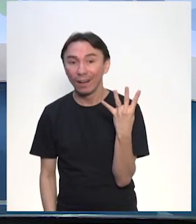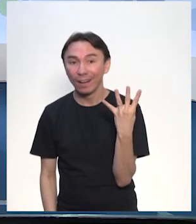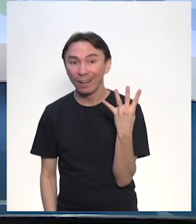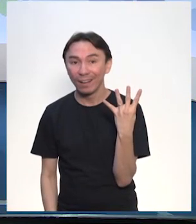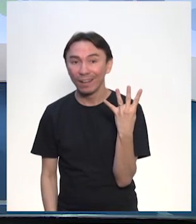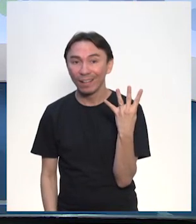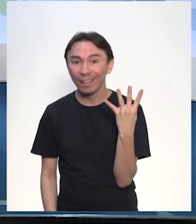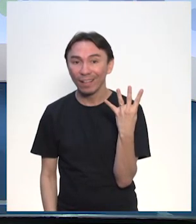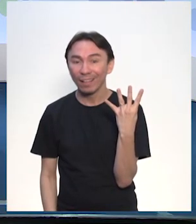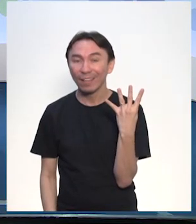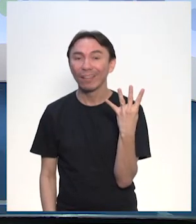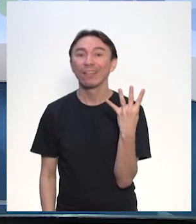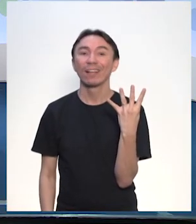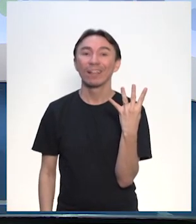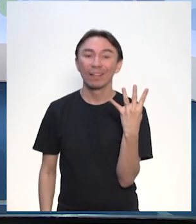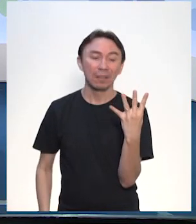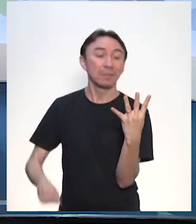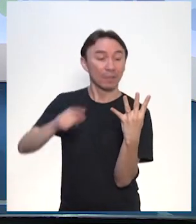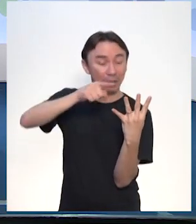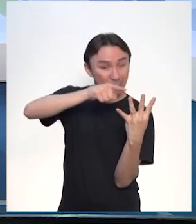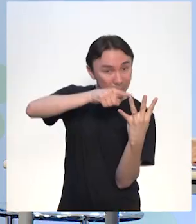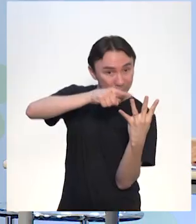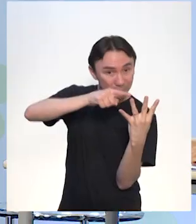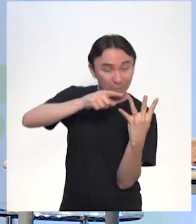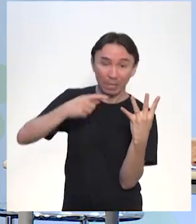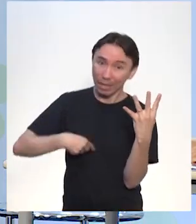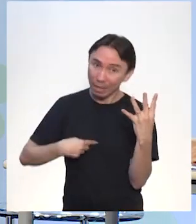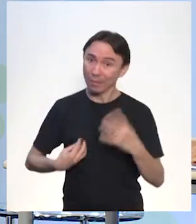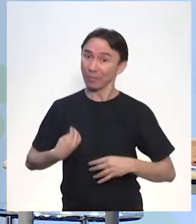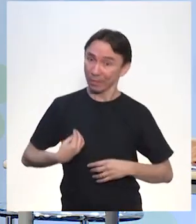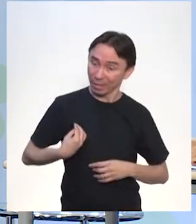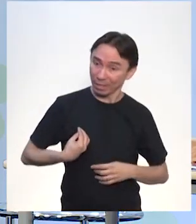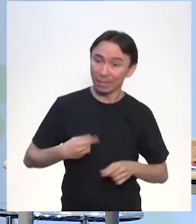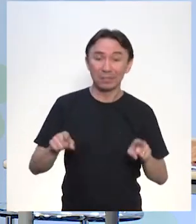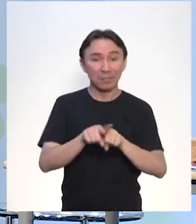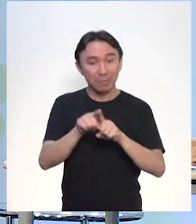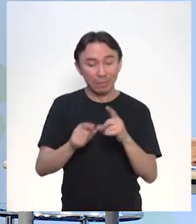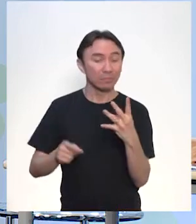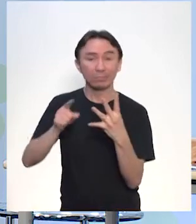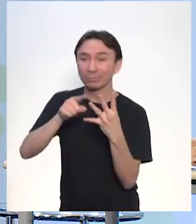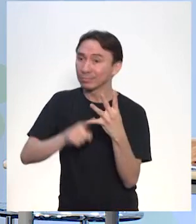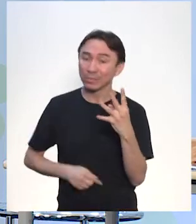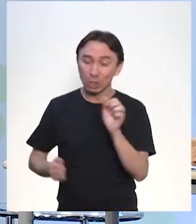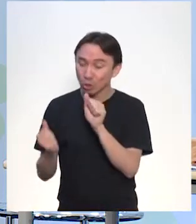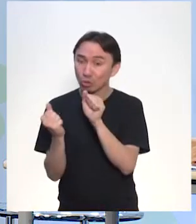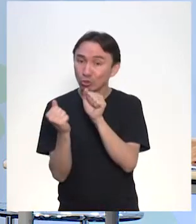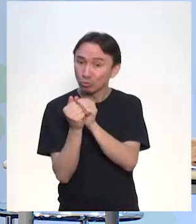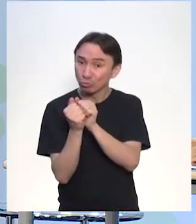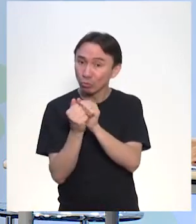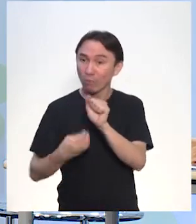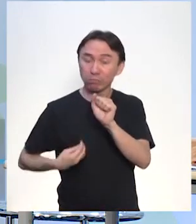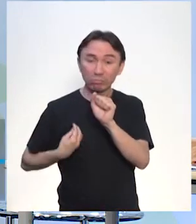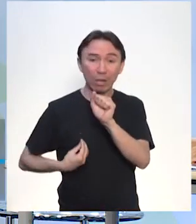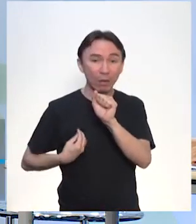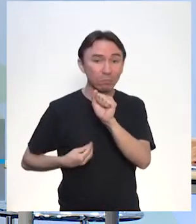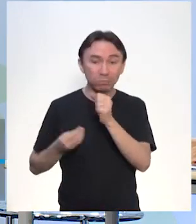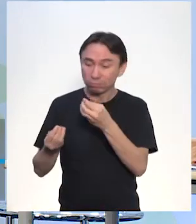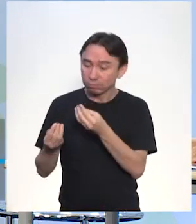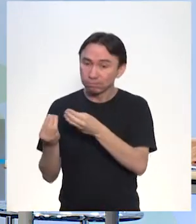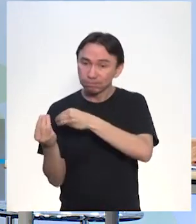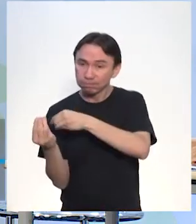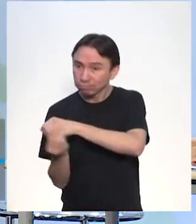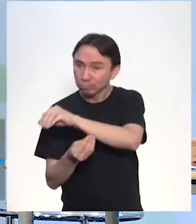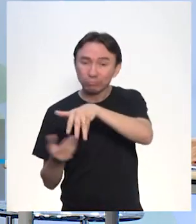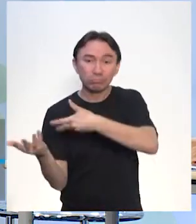Aprender a ser? A ser e a conviver, não é? Porque imagina a gente convivendo numa sala de aula com alunos